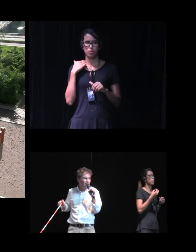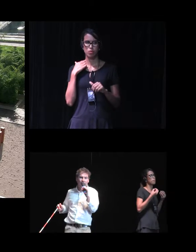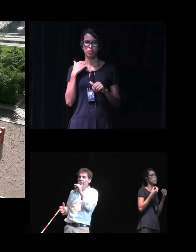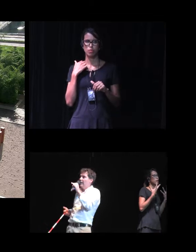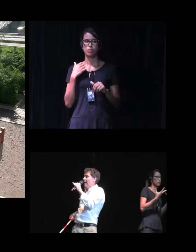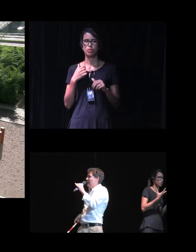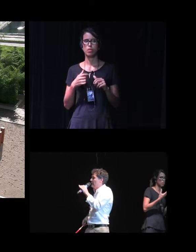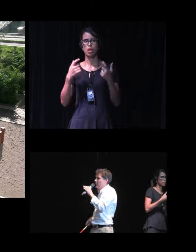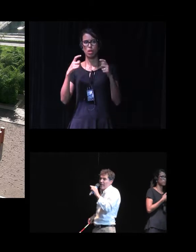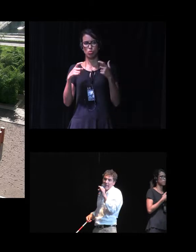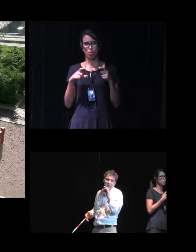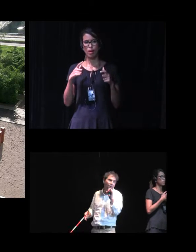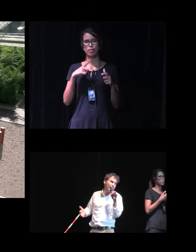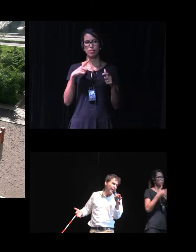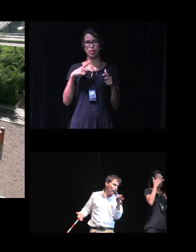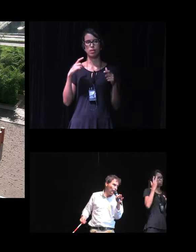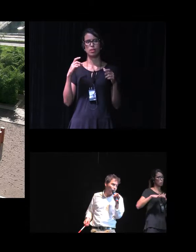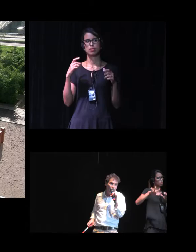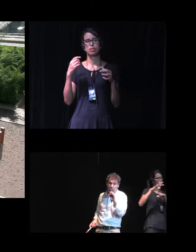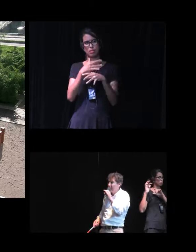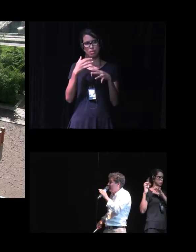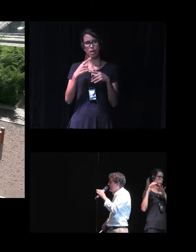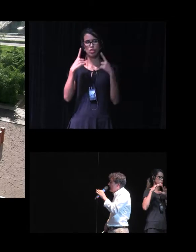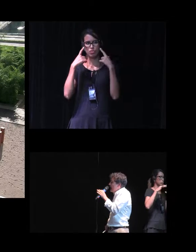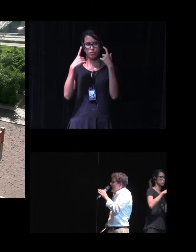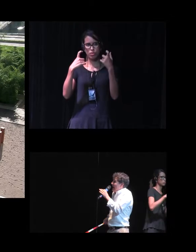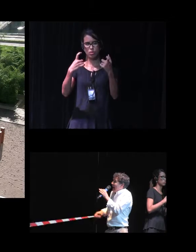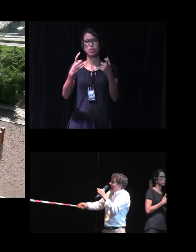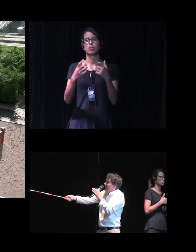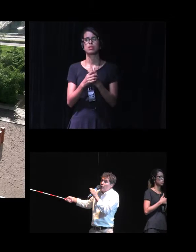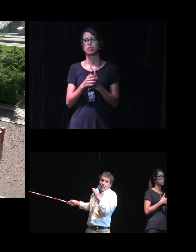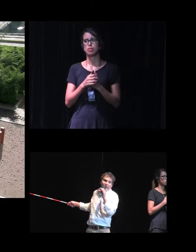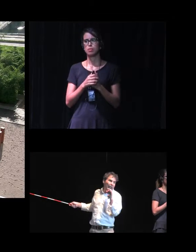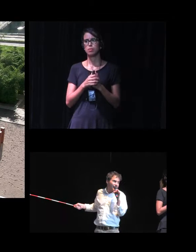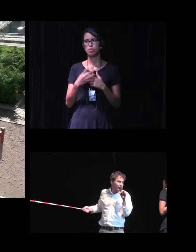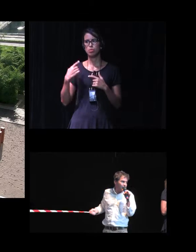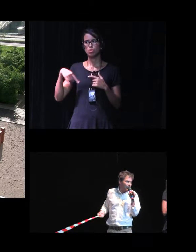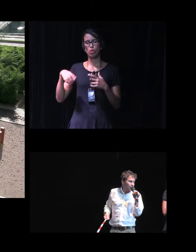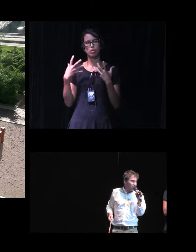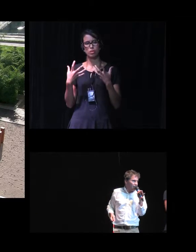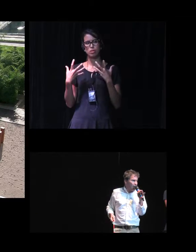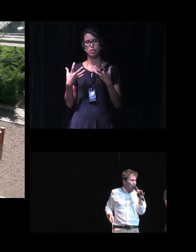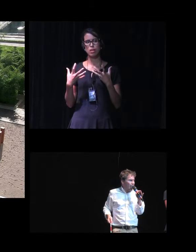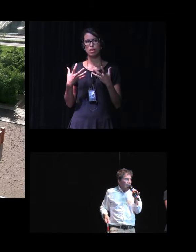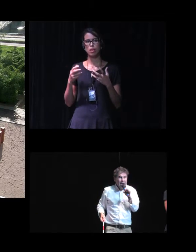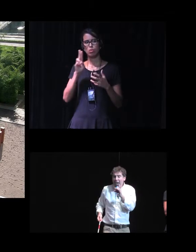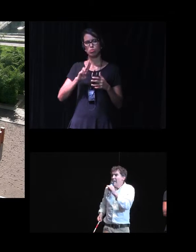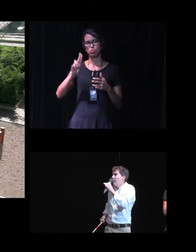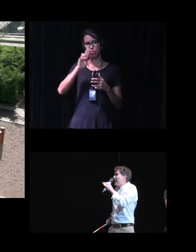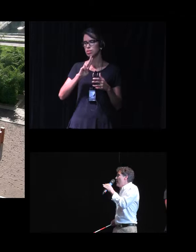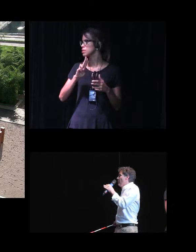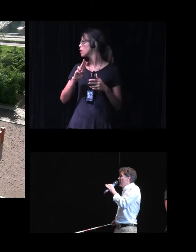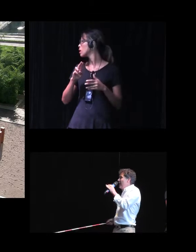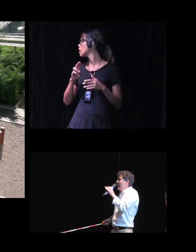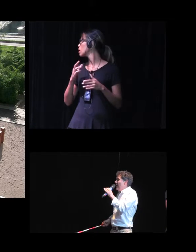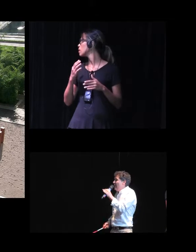eles. Quando Medellín estava primeira como cidade violenta, havia uma grande crise, decidimos